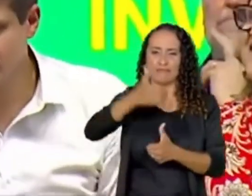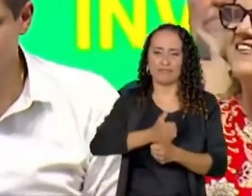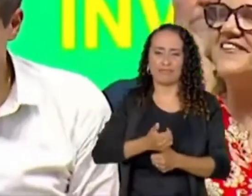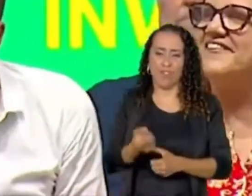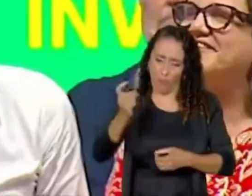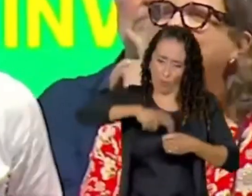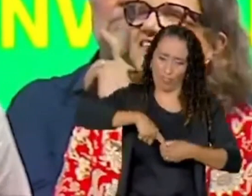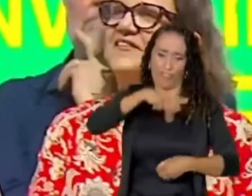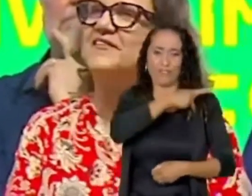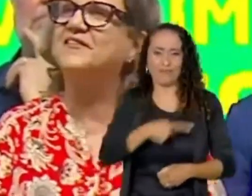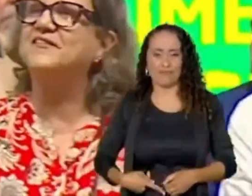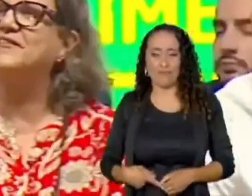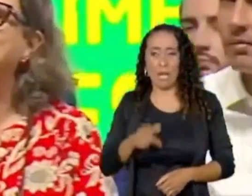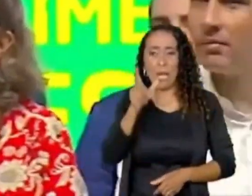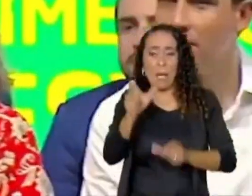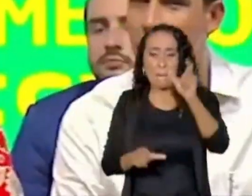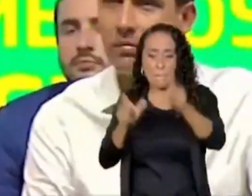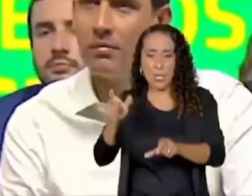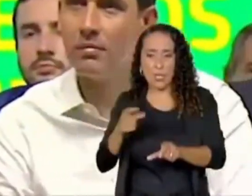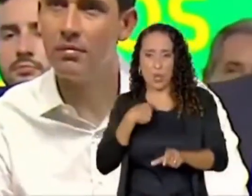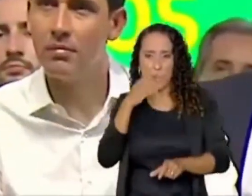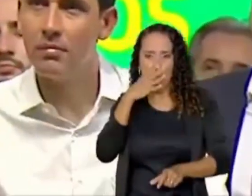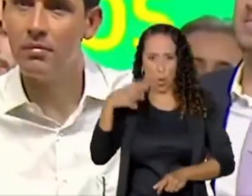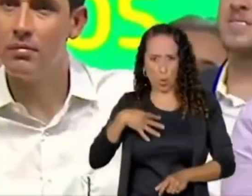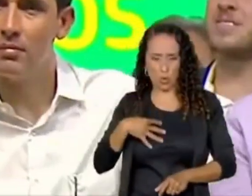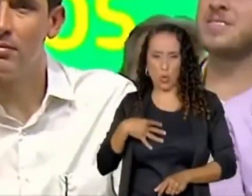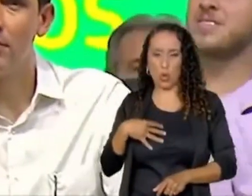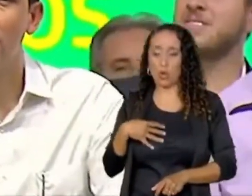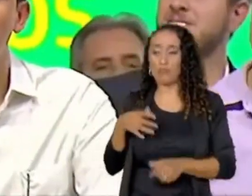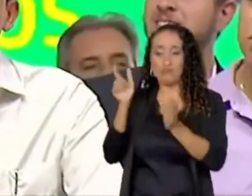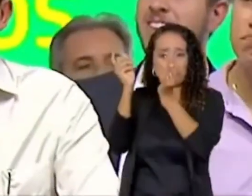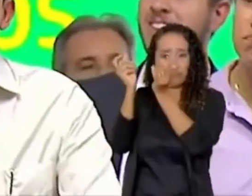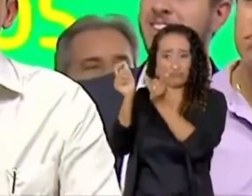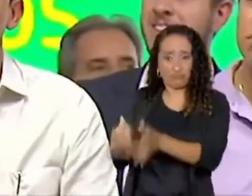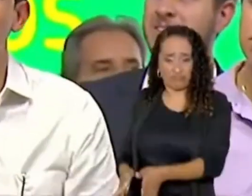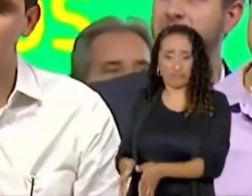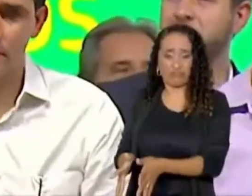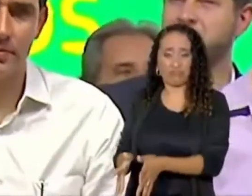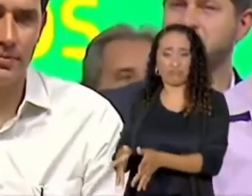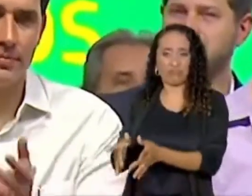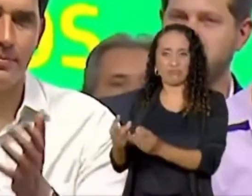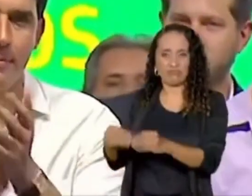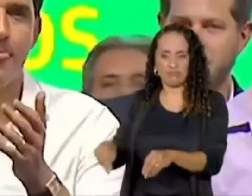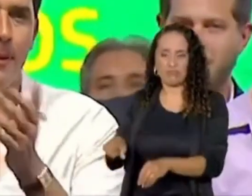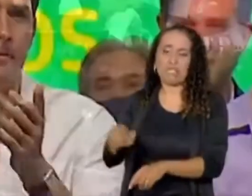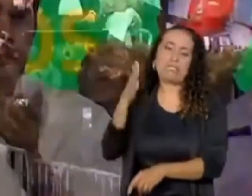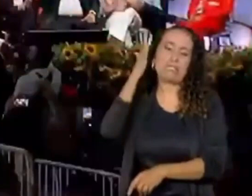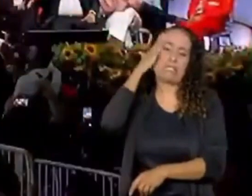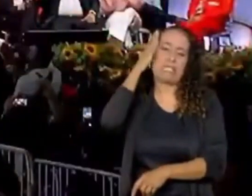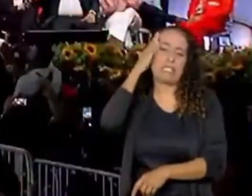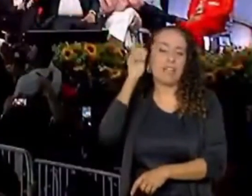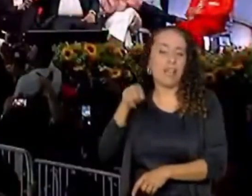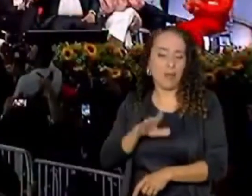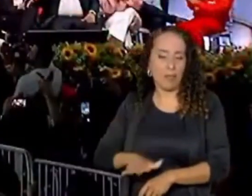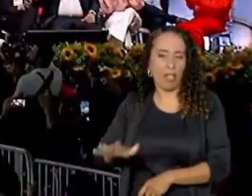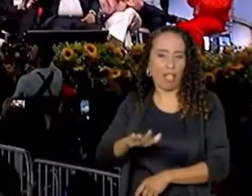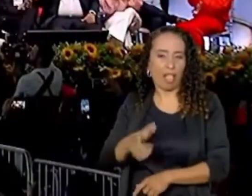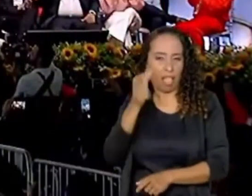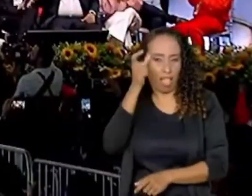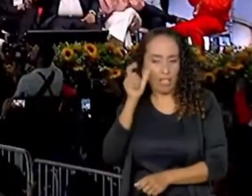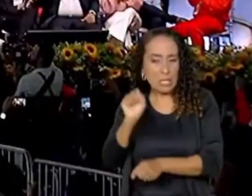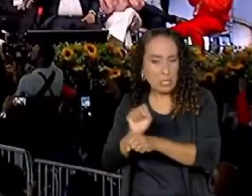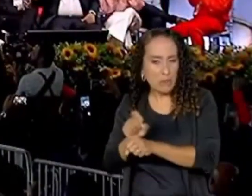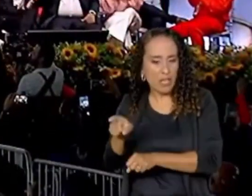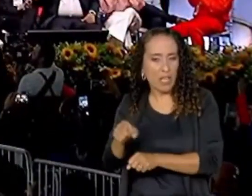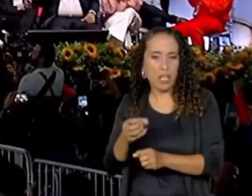pessoas que me acusaram estão apodrecendo porque sabem que mentiram e sabem que o inferno os aguarda por